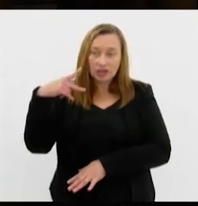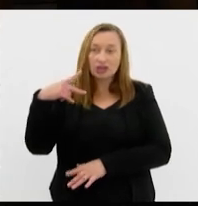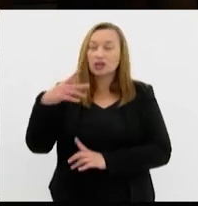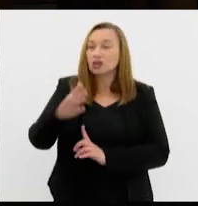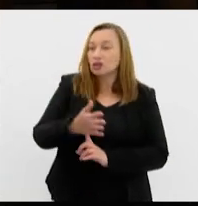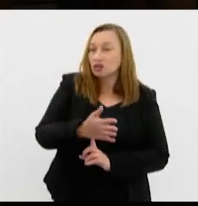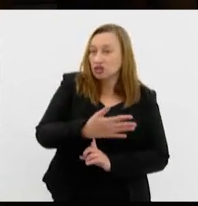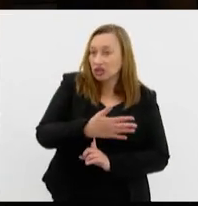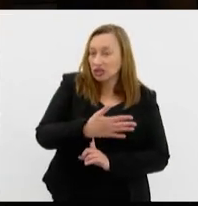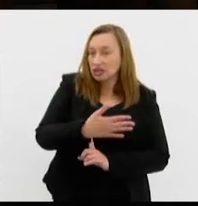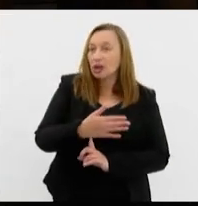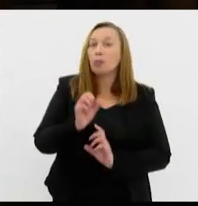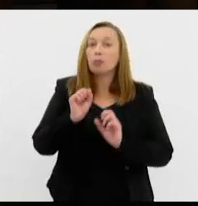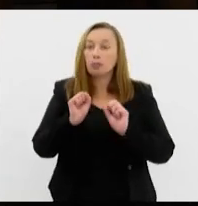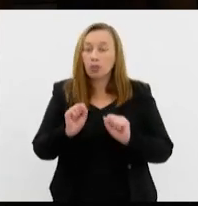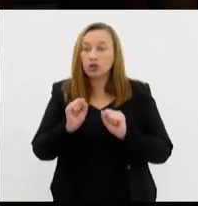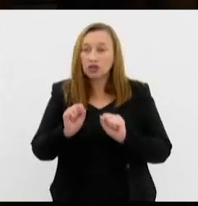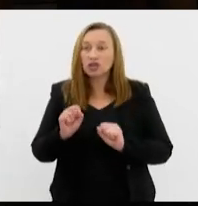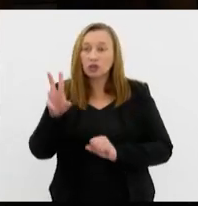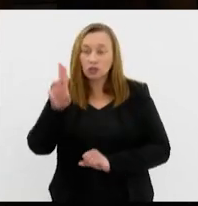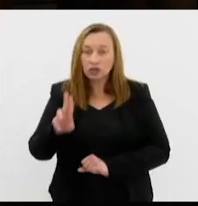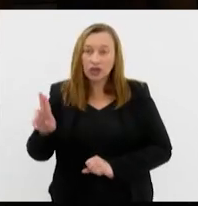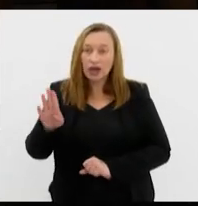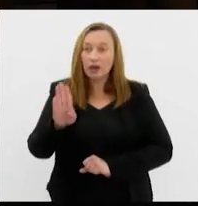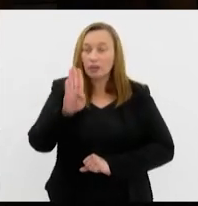poderiam utilizar os BRTs.